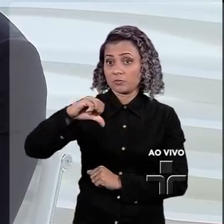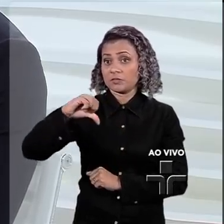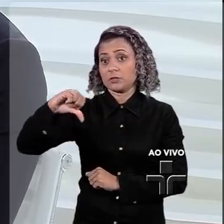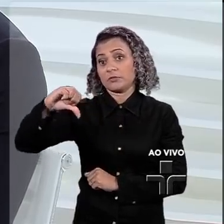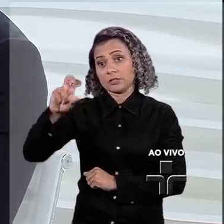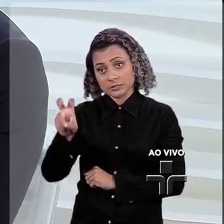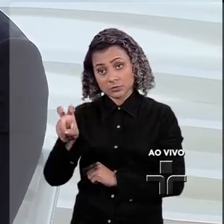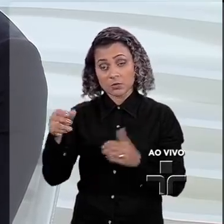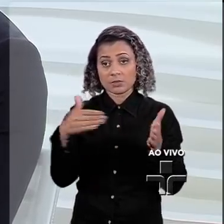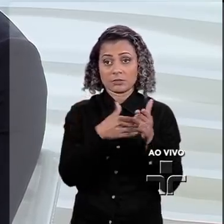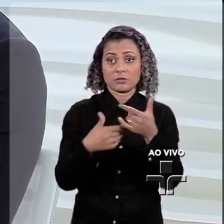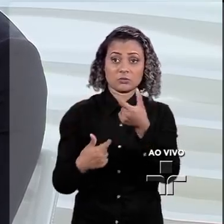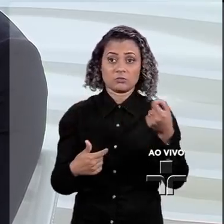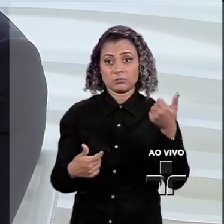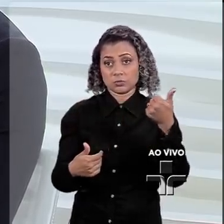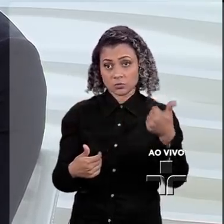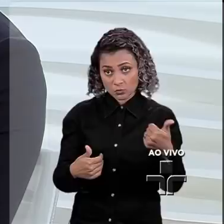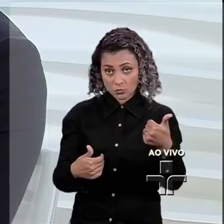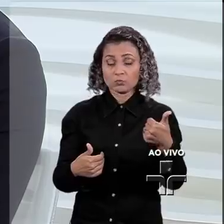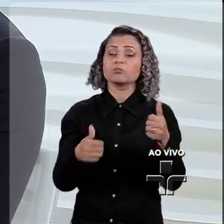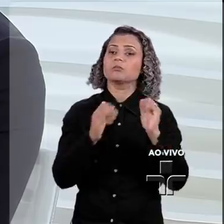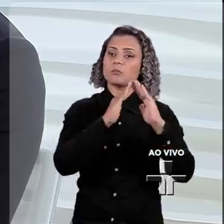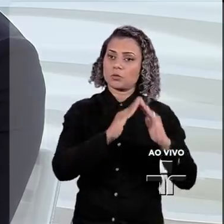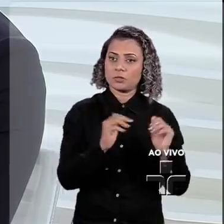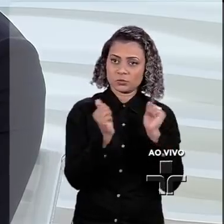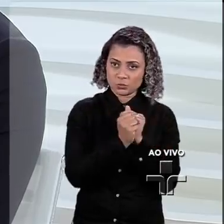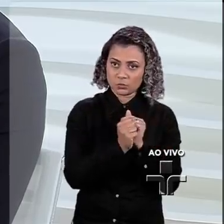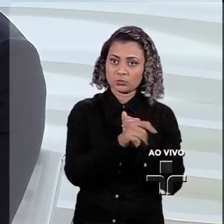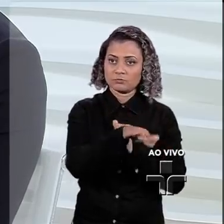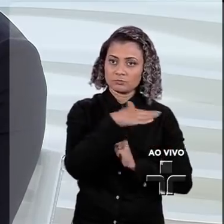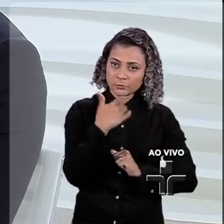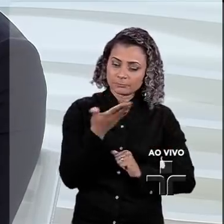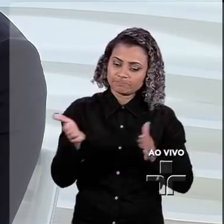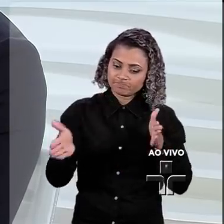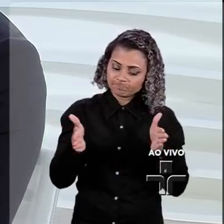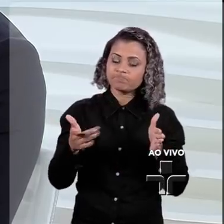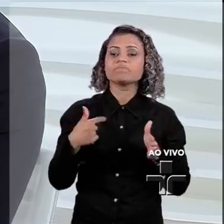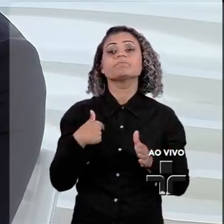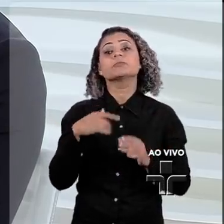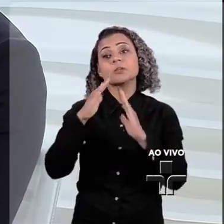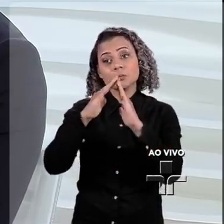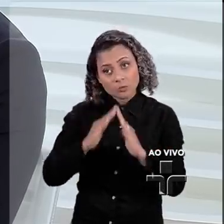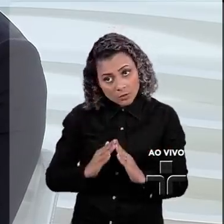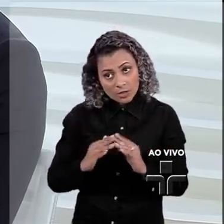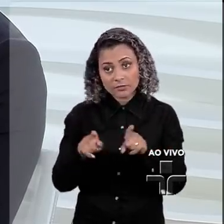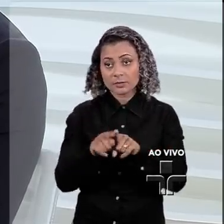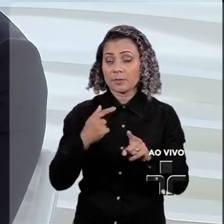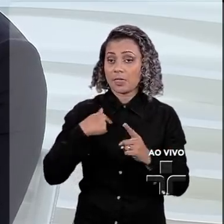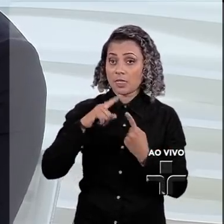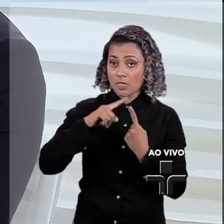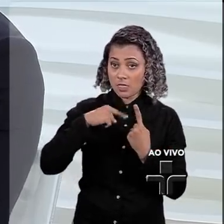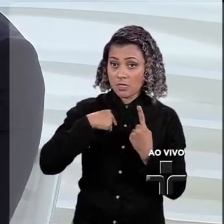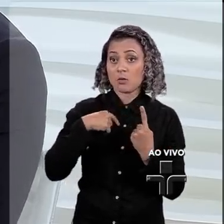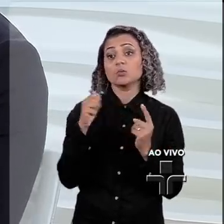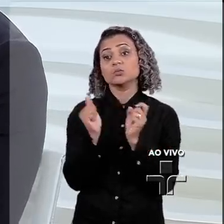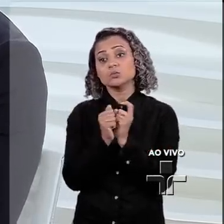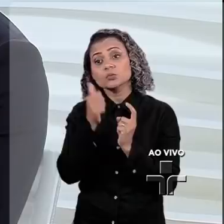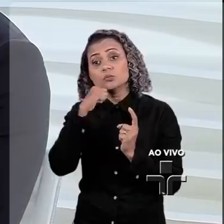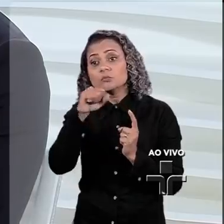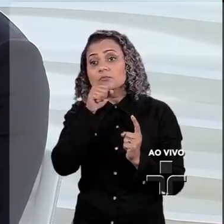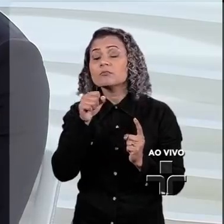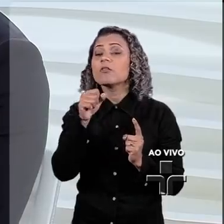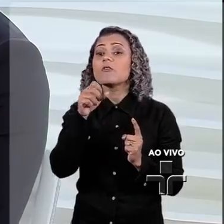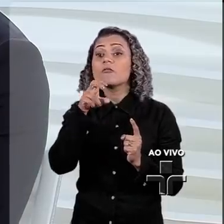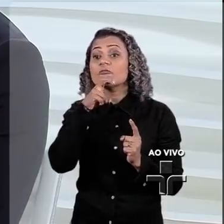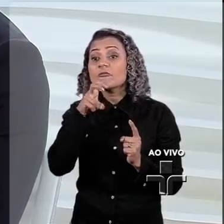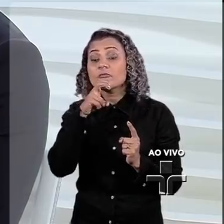quando ele faleceu, com ele. Nos primeiros anos, inclusive, ali no Palácio morávamos eu, ele e minha avó, os três, ali